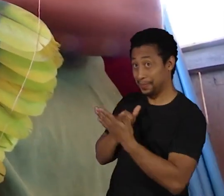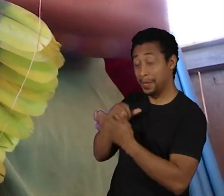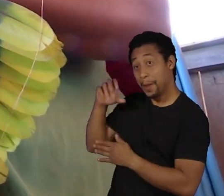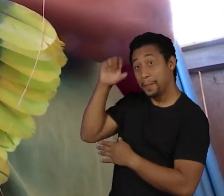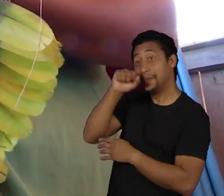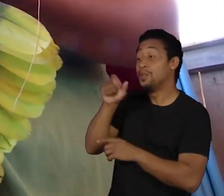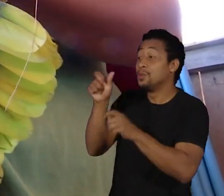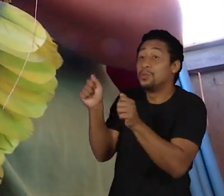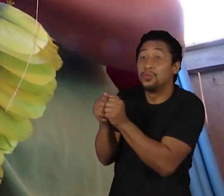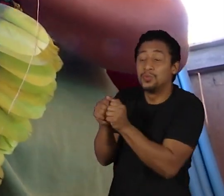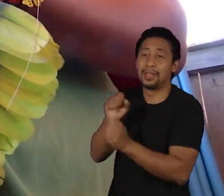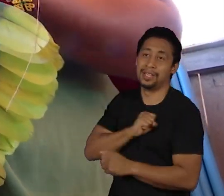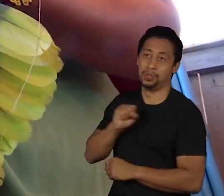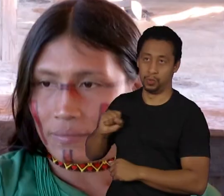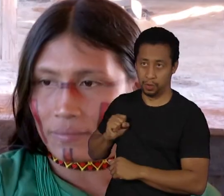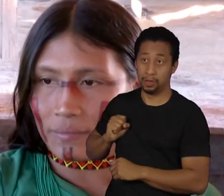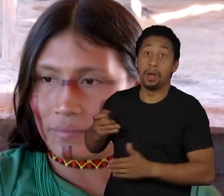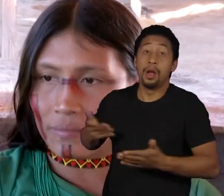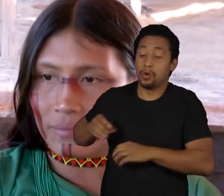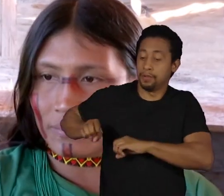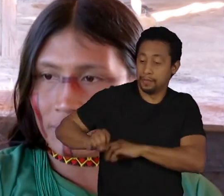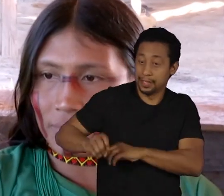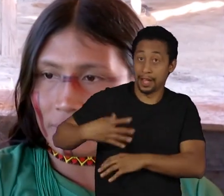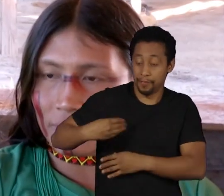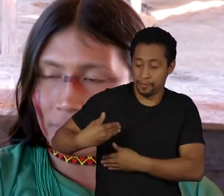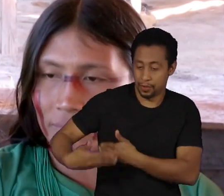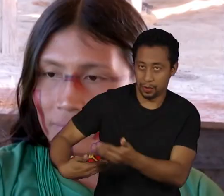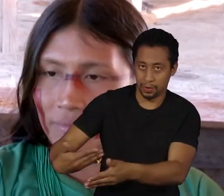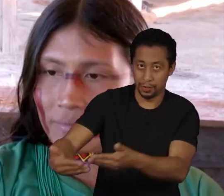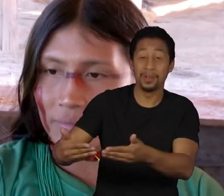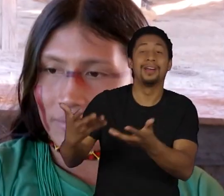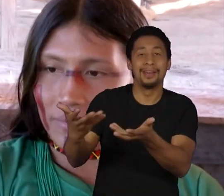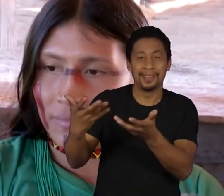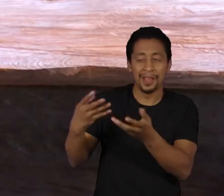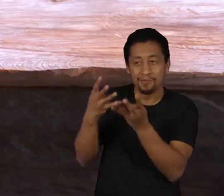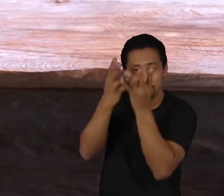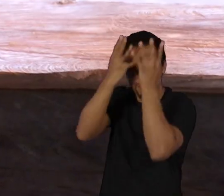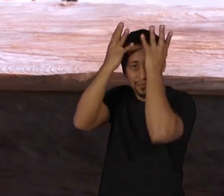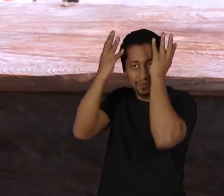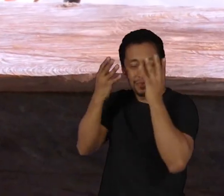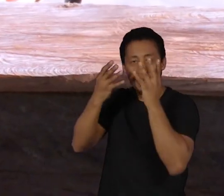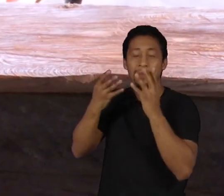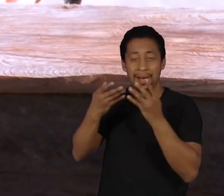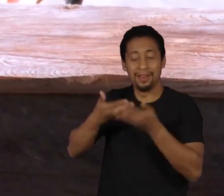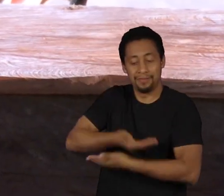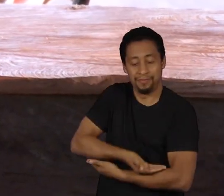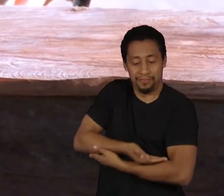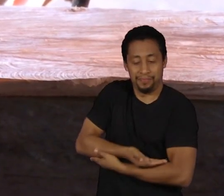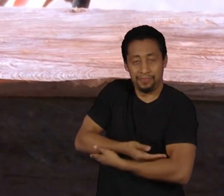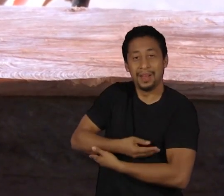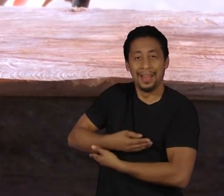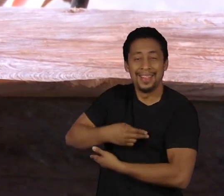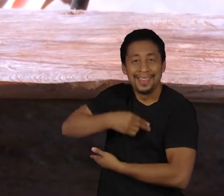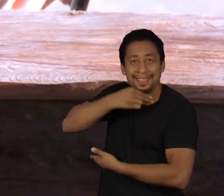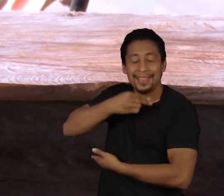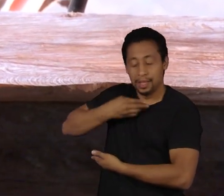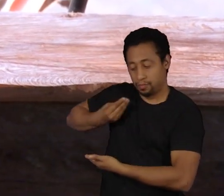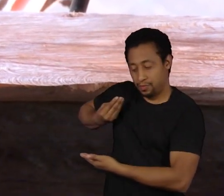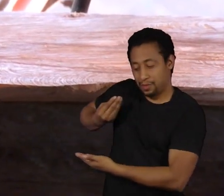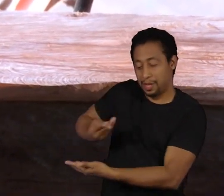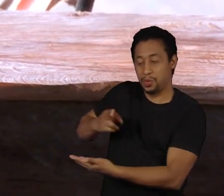filhos, enquanto trabalha para produzir o cocardo batizado do neto mais novo. Só aí o bebê ganhará um